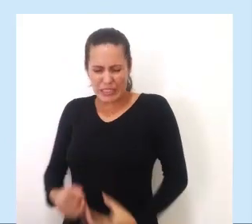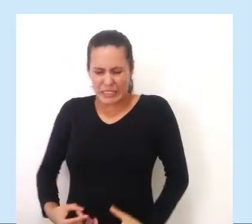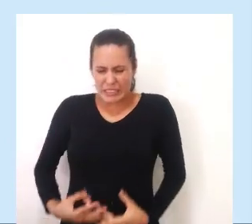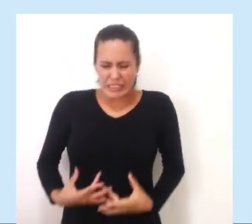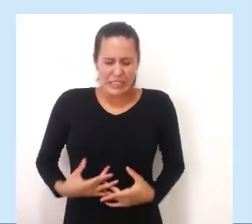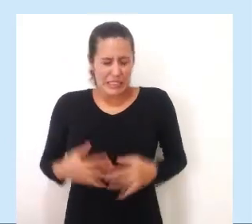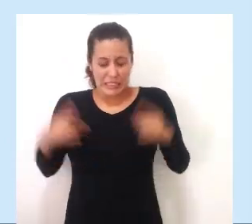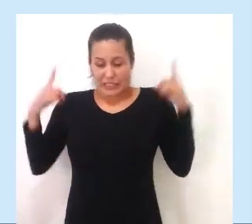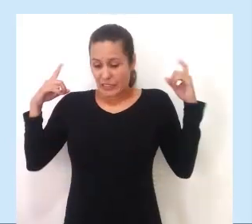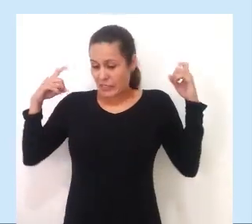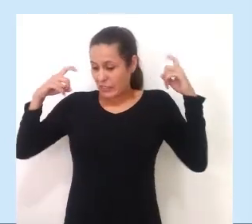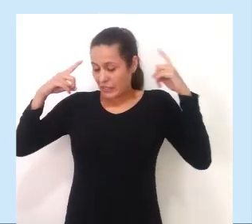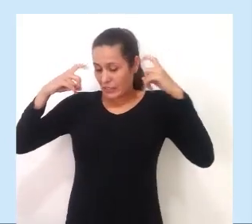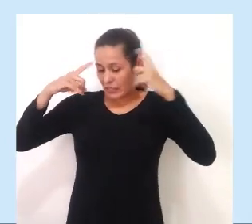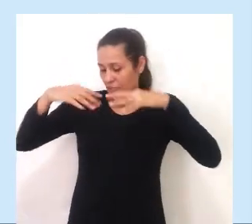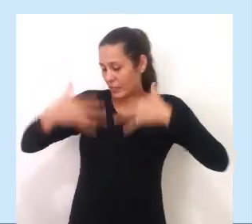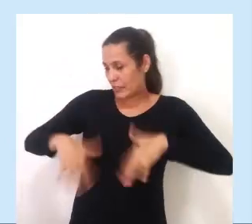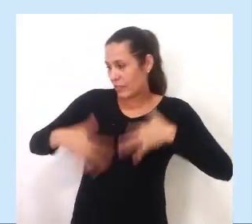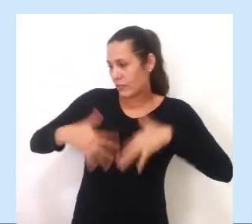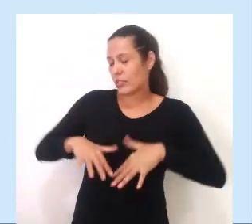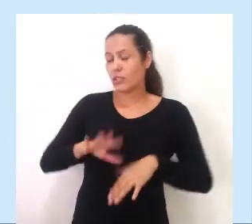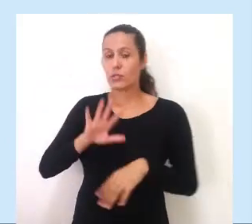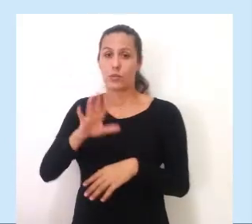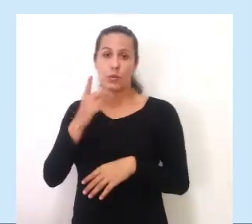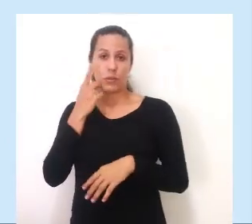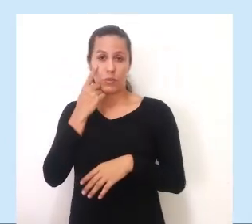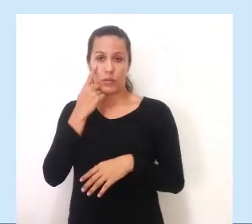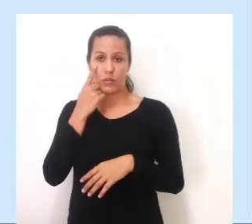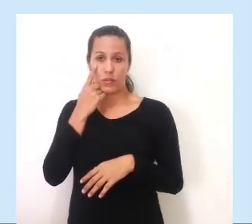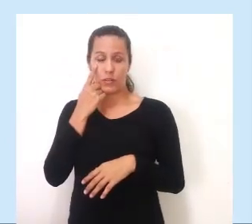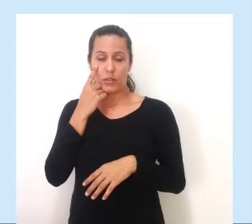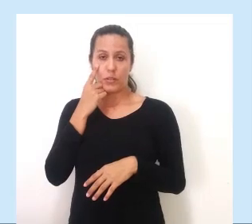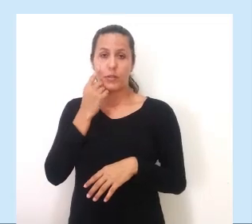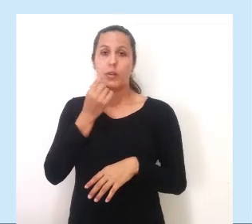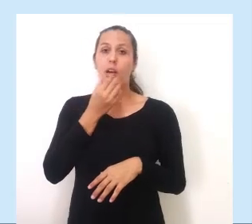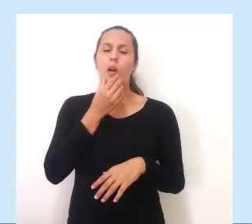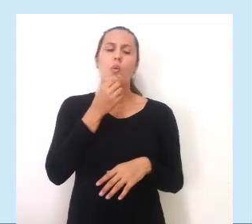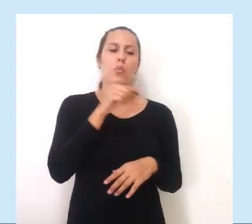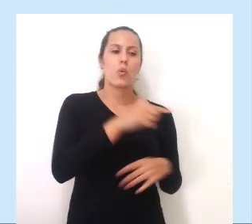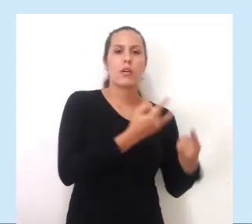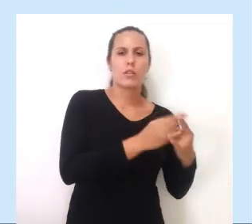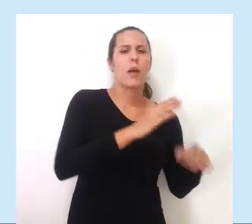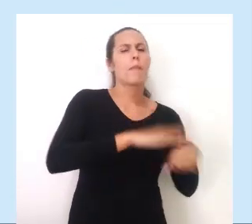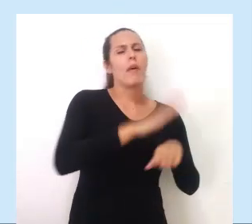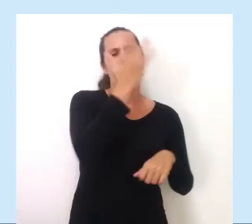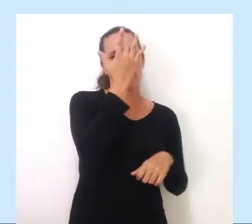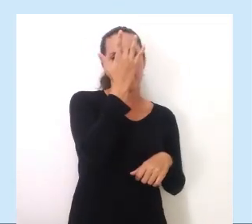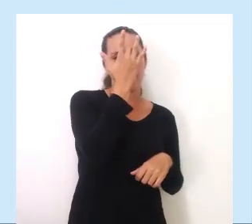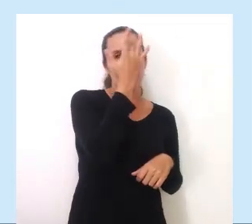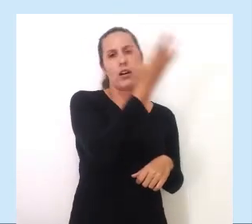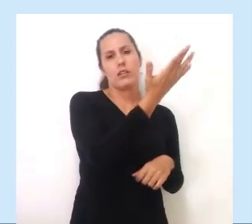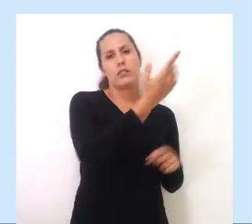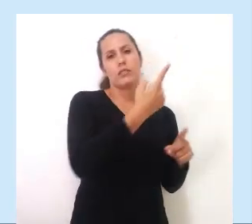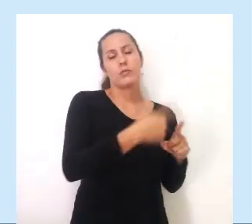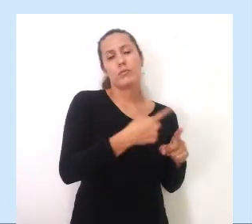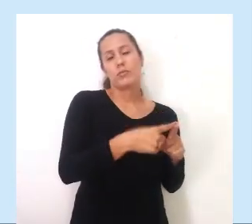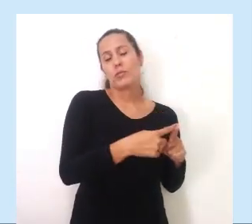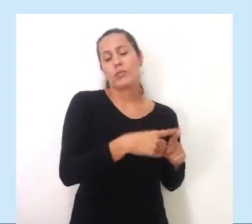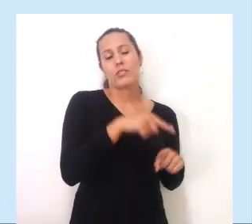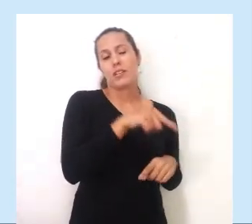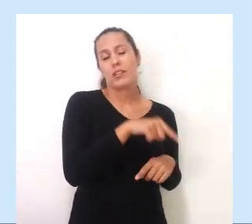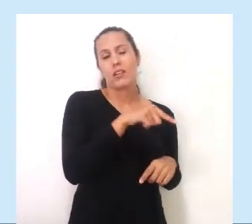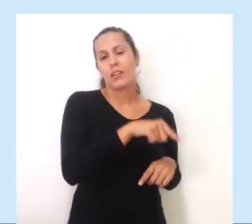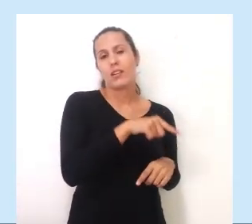muito difícil, Dantas, de colocar o preservativo feminino. Olha só,